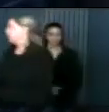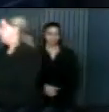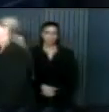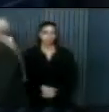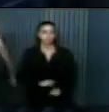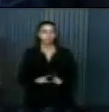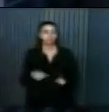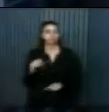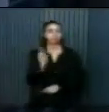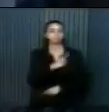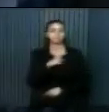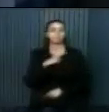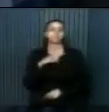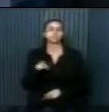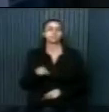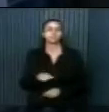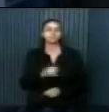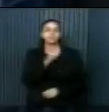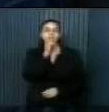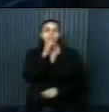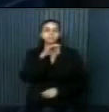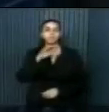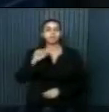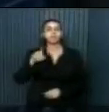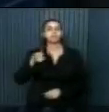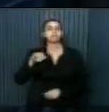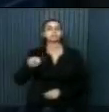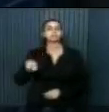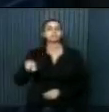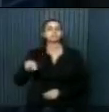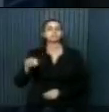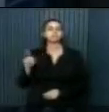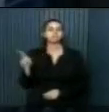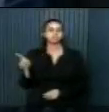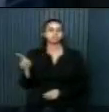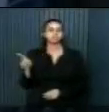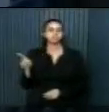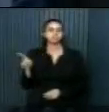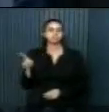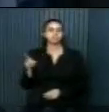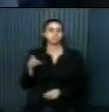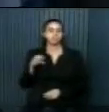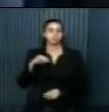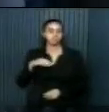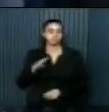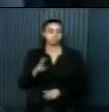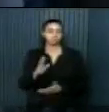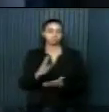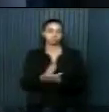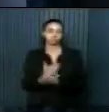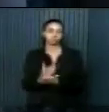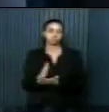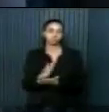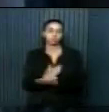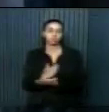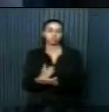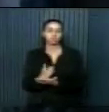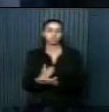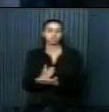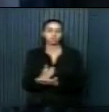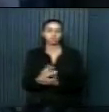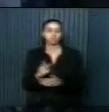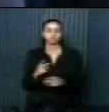temos aí, por exemplo, a ADIM da AMB, com algumas alegações da violação